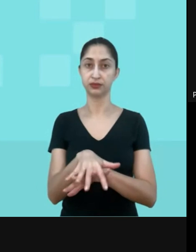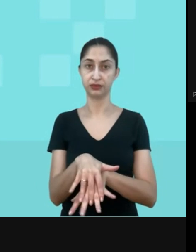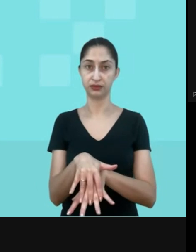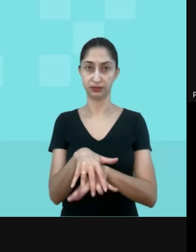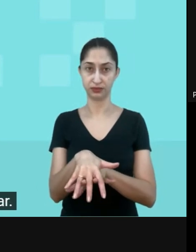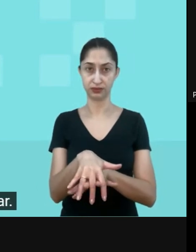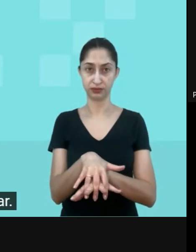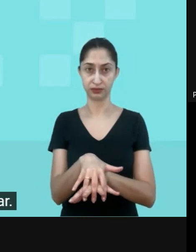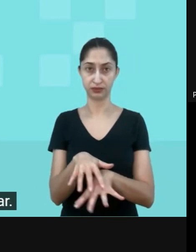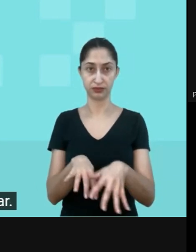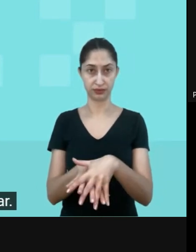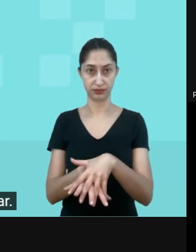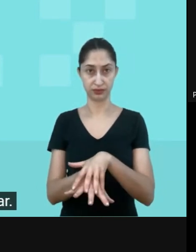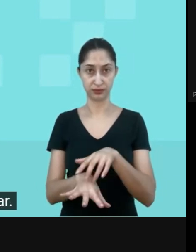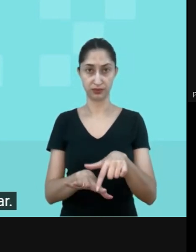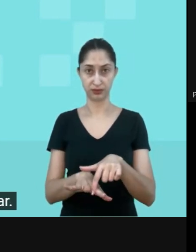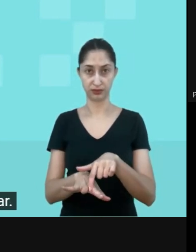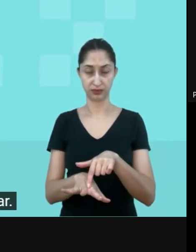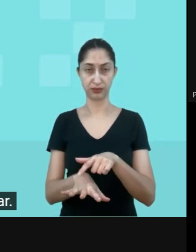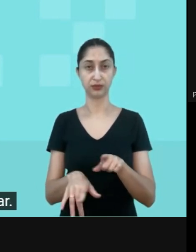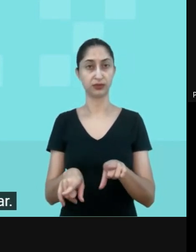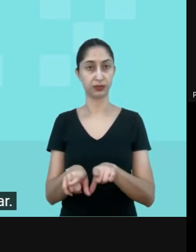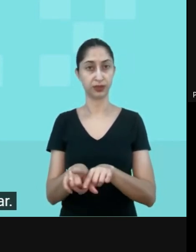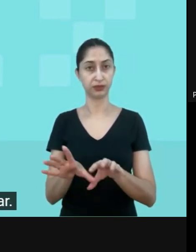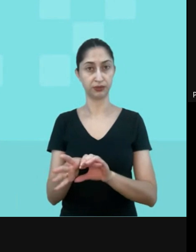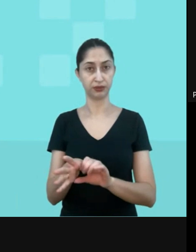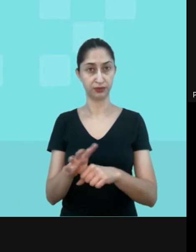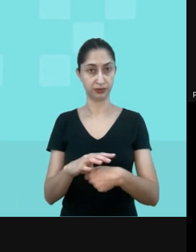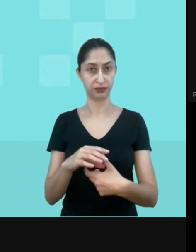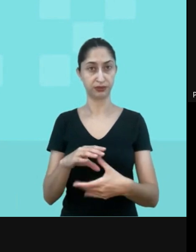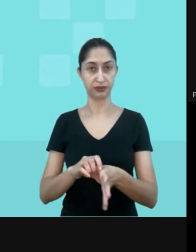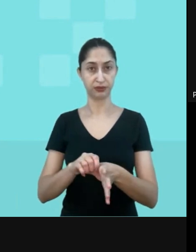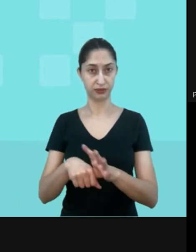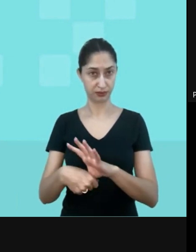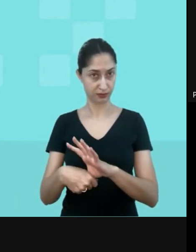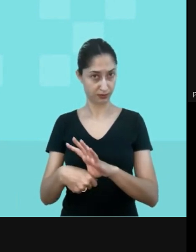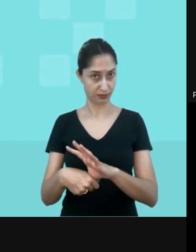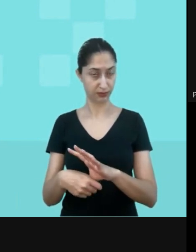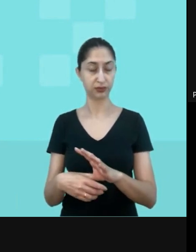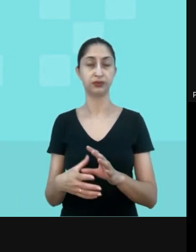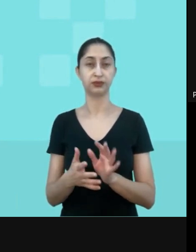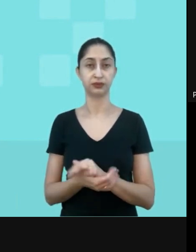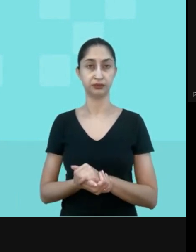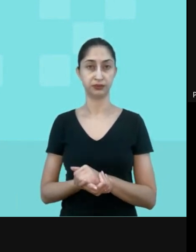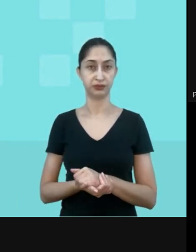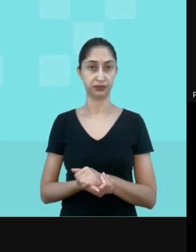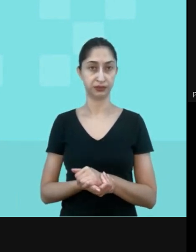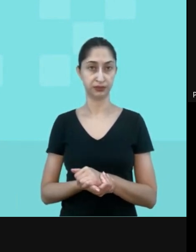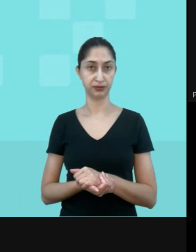dos dedos, né? Isso é fundamental. Sobrou o polegar. Então, depois que eu fizer isso bem feito, dos